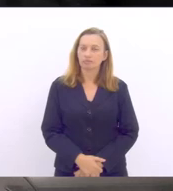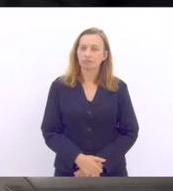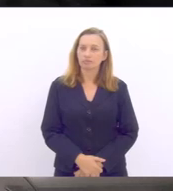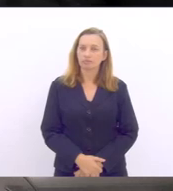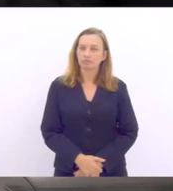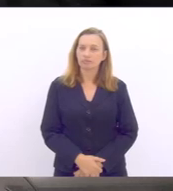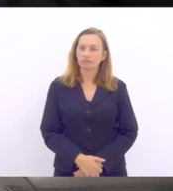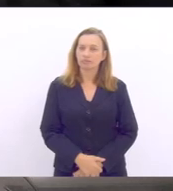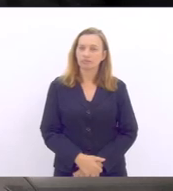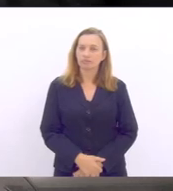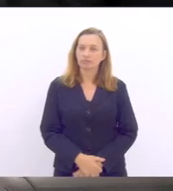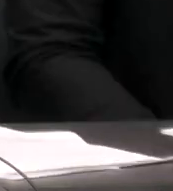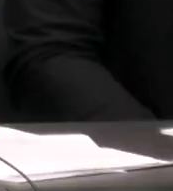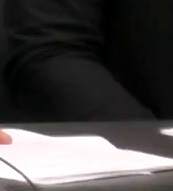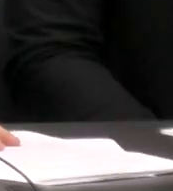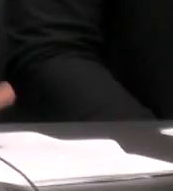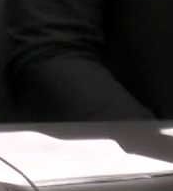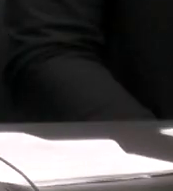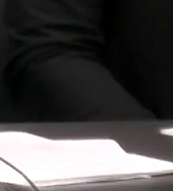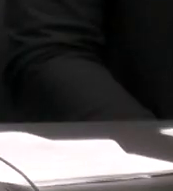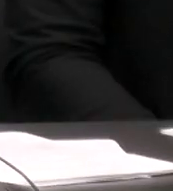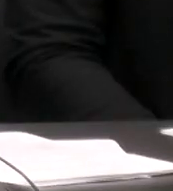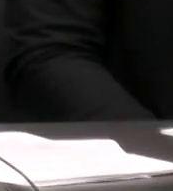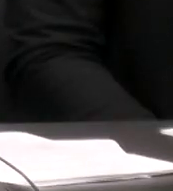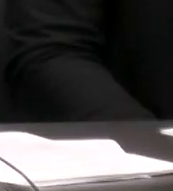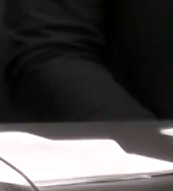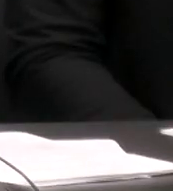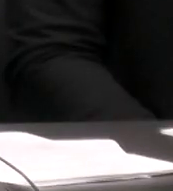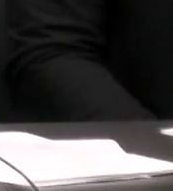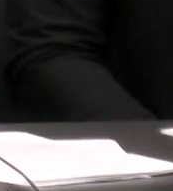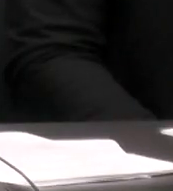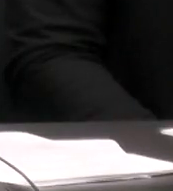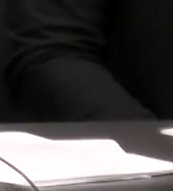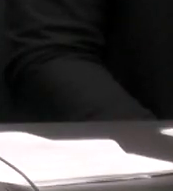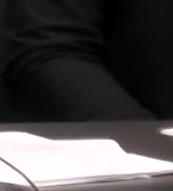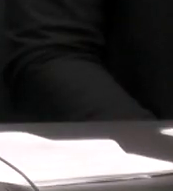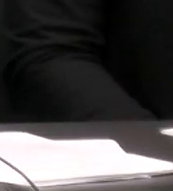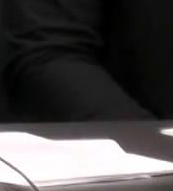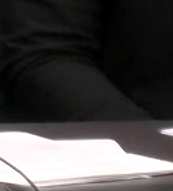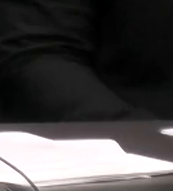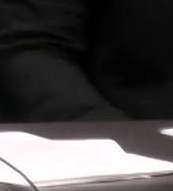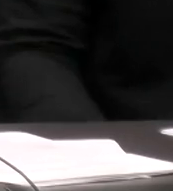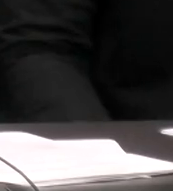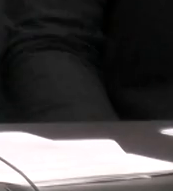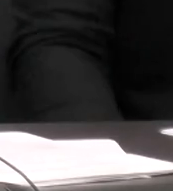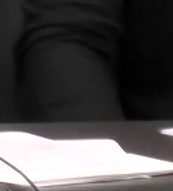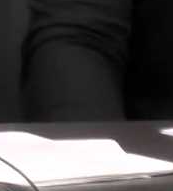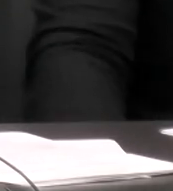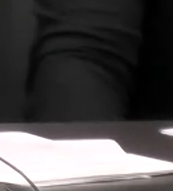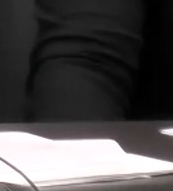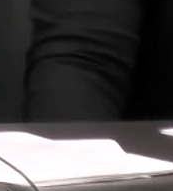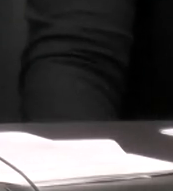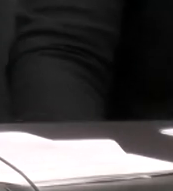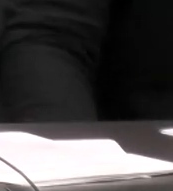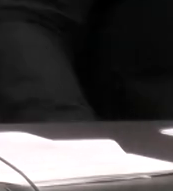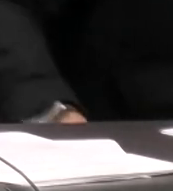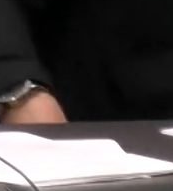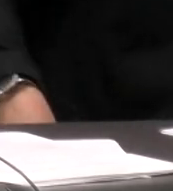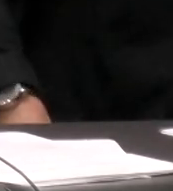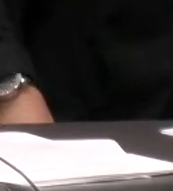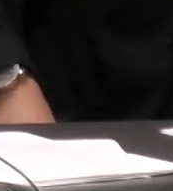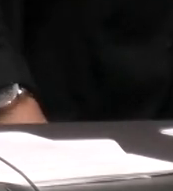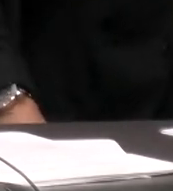que o MP levantou em relação a eventuais pontos que a CCJ pode e deve corrigir também. Eu queria